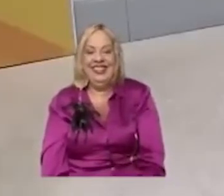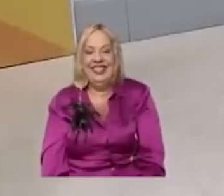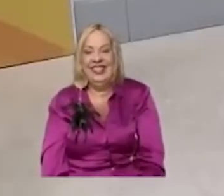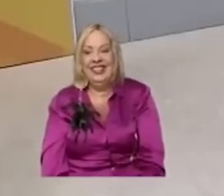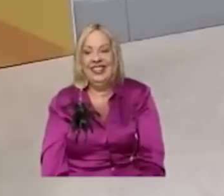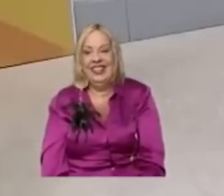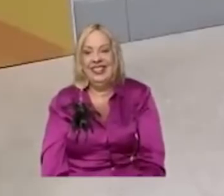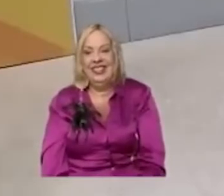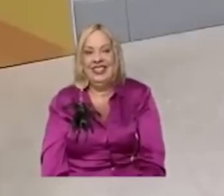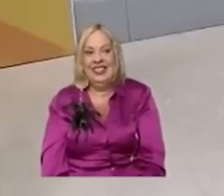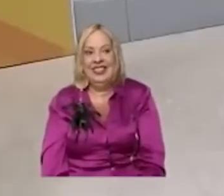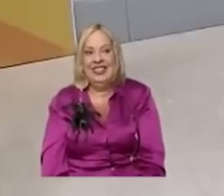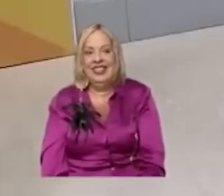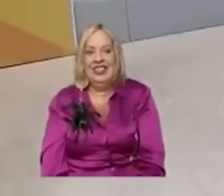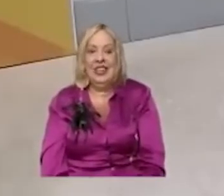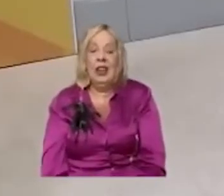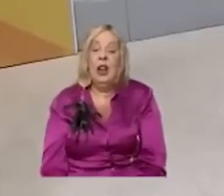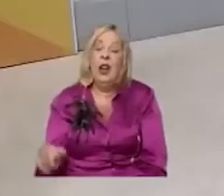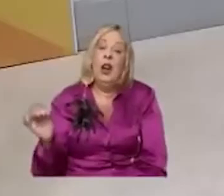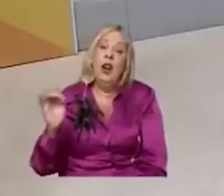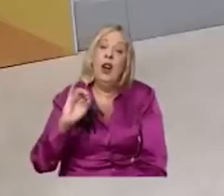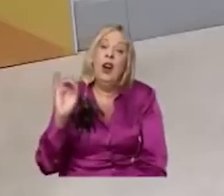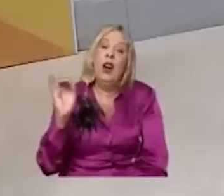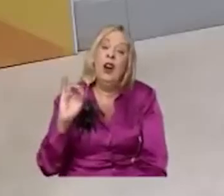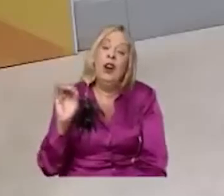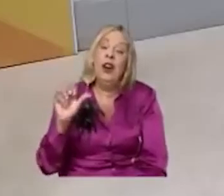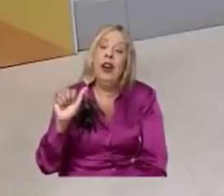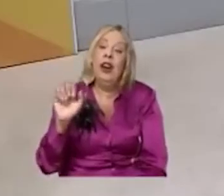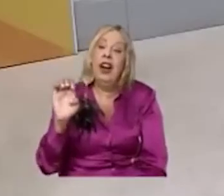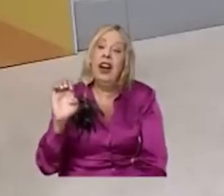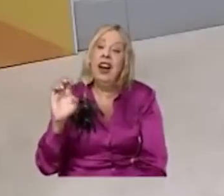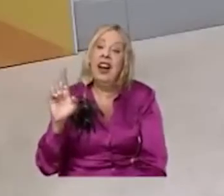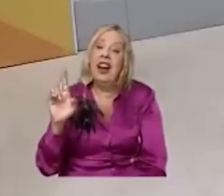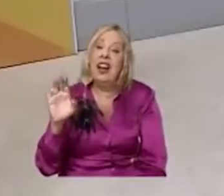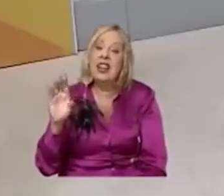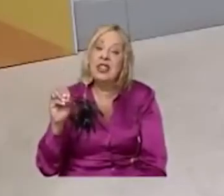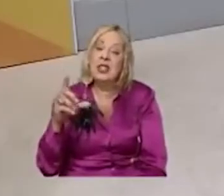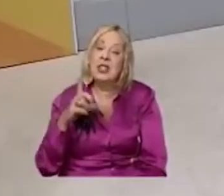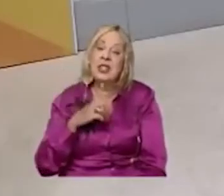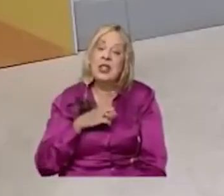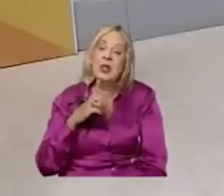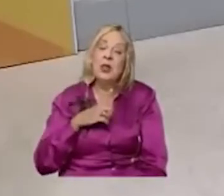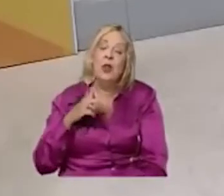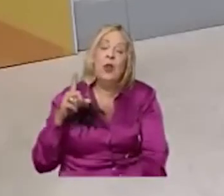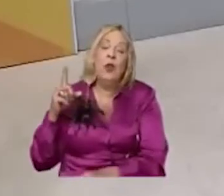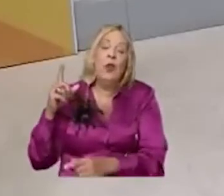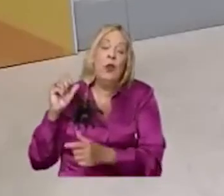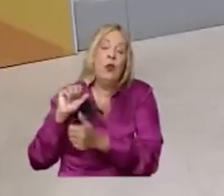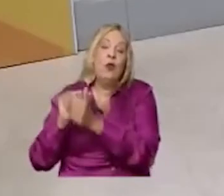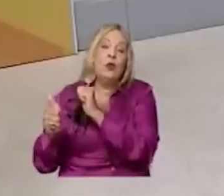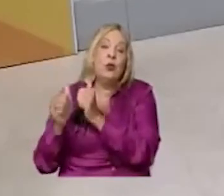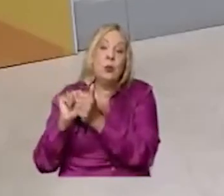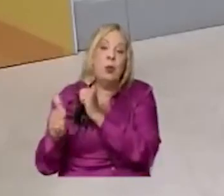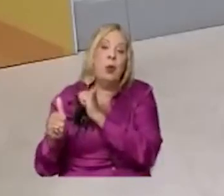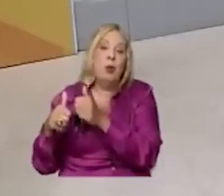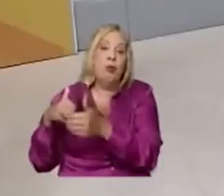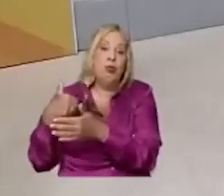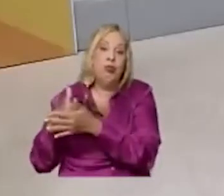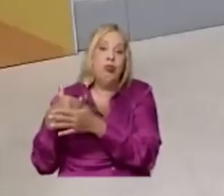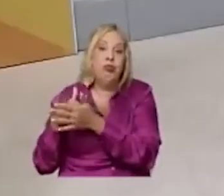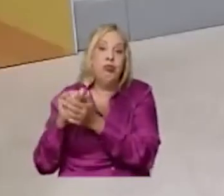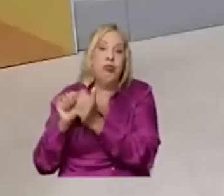34. Meu amigo Aécio, hoje tem Fla-Flu. O que começa e o que termina a tabela do Brasileirão, né?